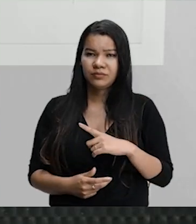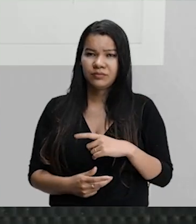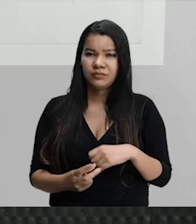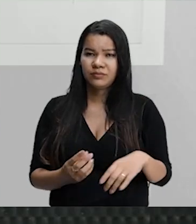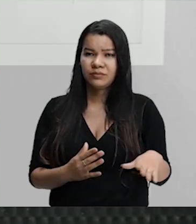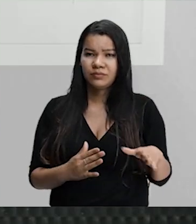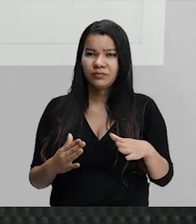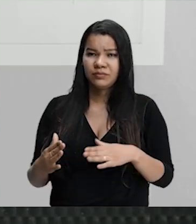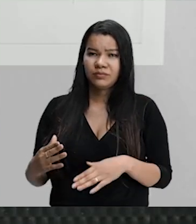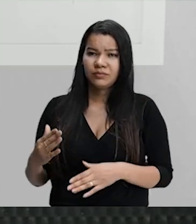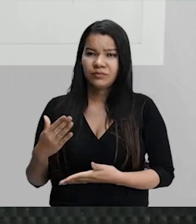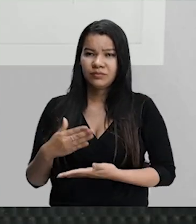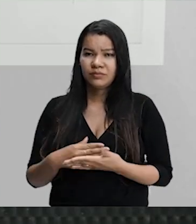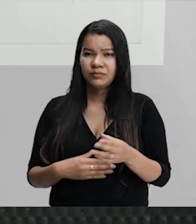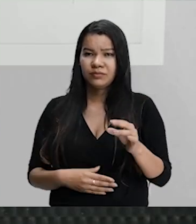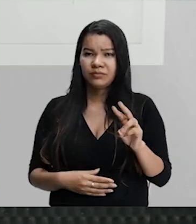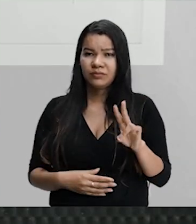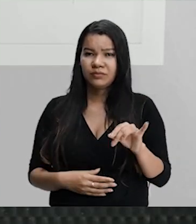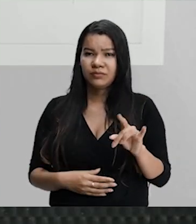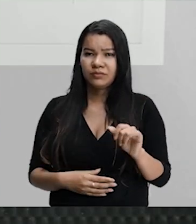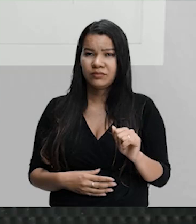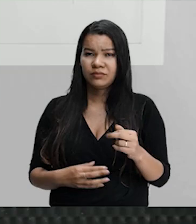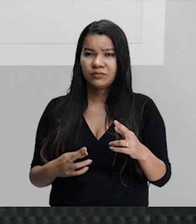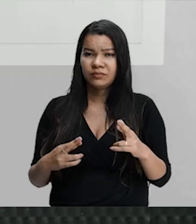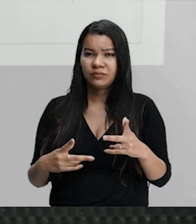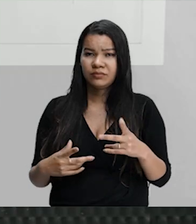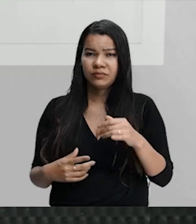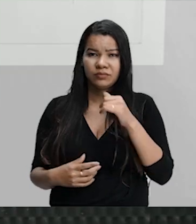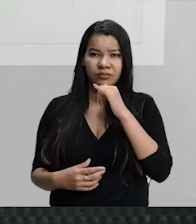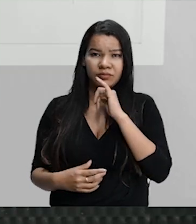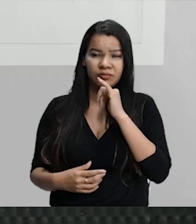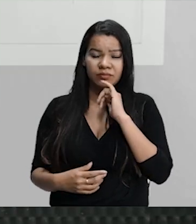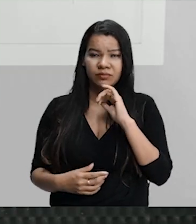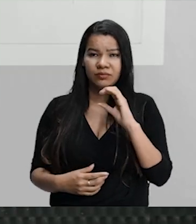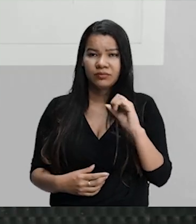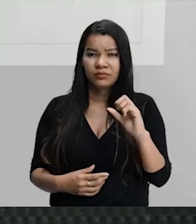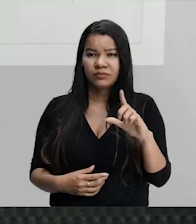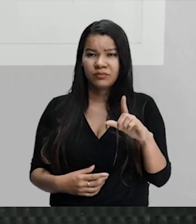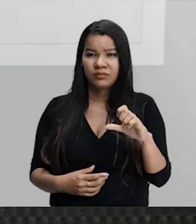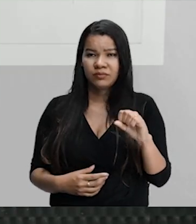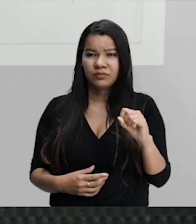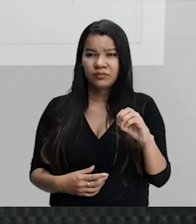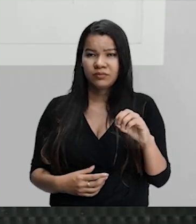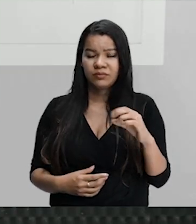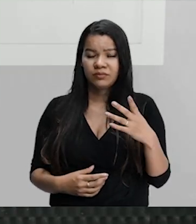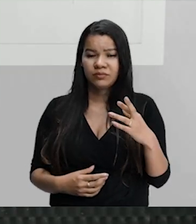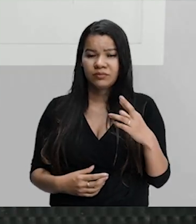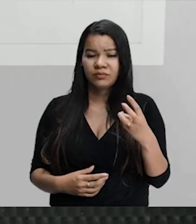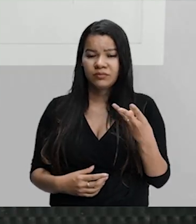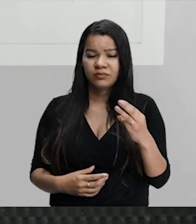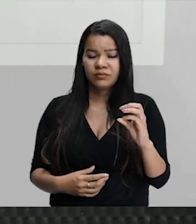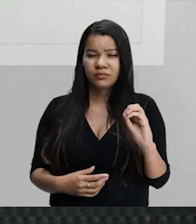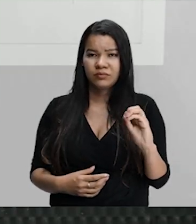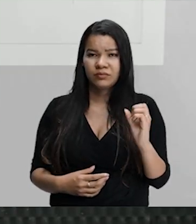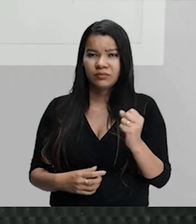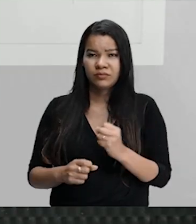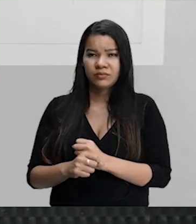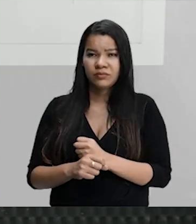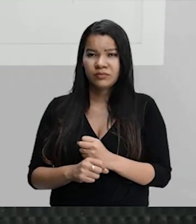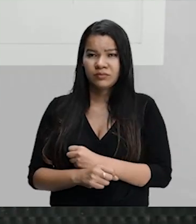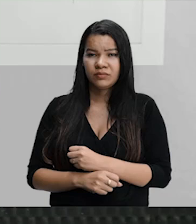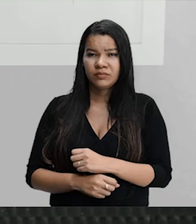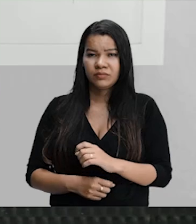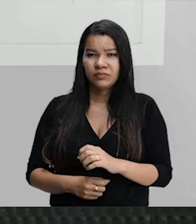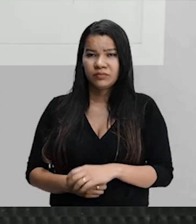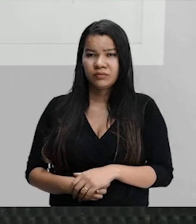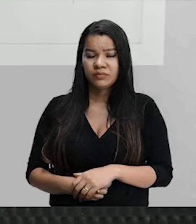que é diferente, certo? Por exemplo, no Césio é de 30 anos, né? Para que hoje haja ali uma desintegração, né? Pela metade,